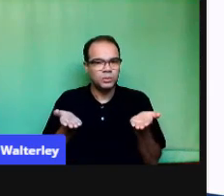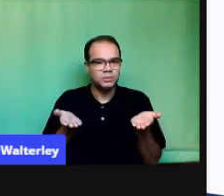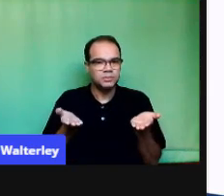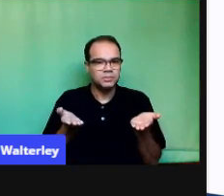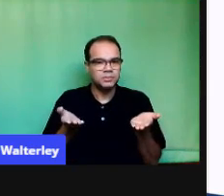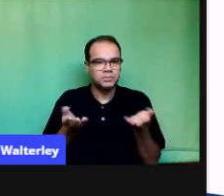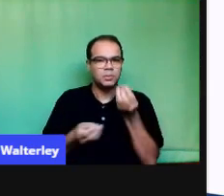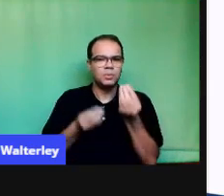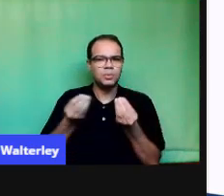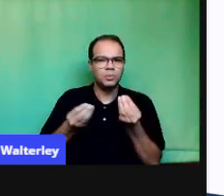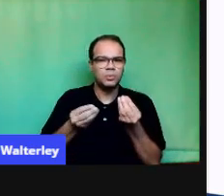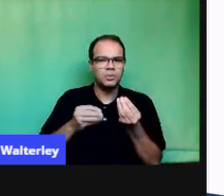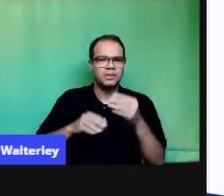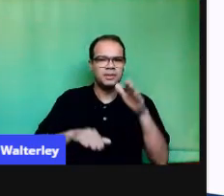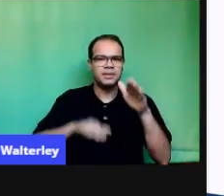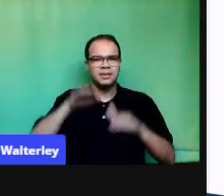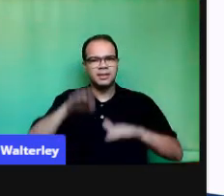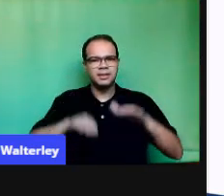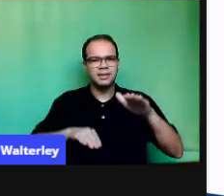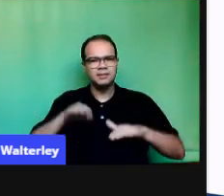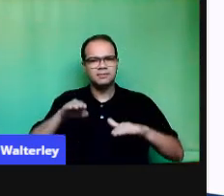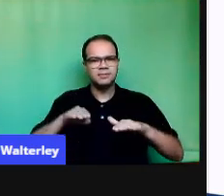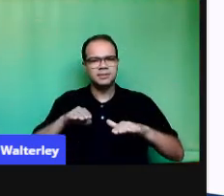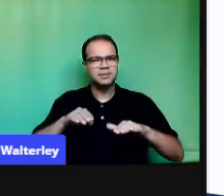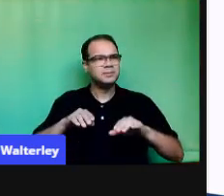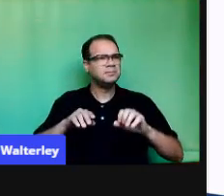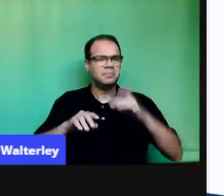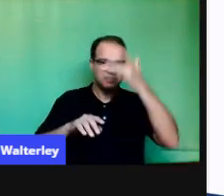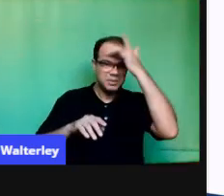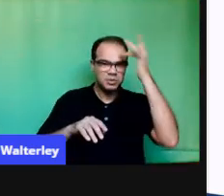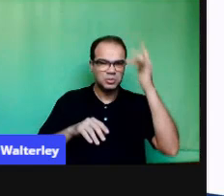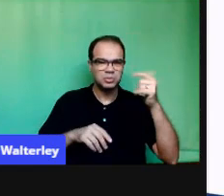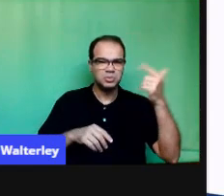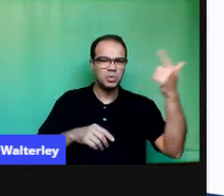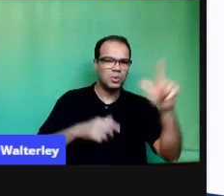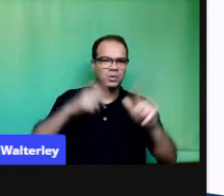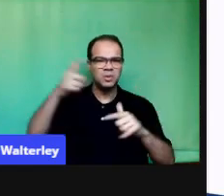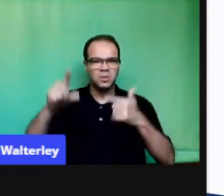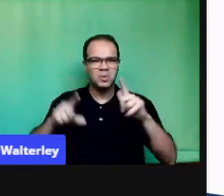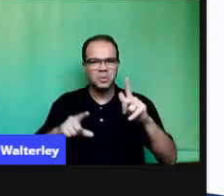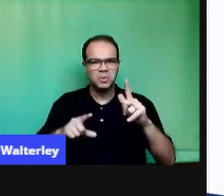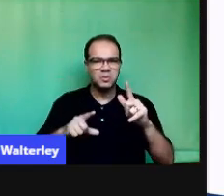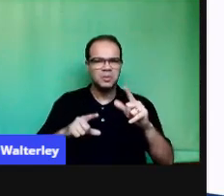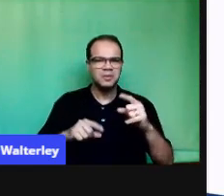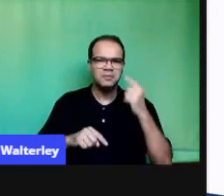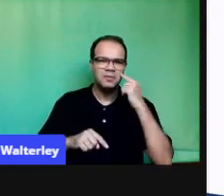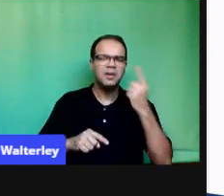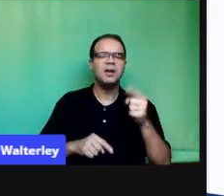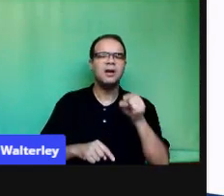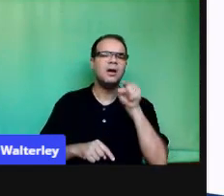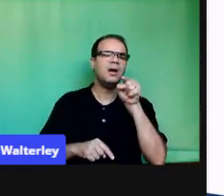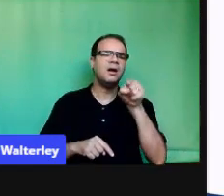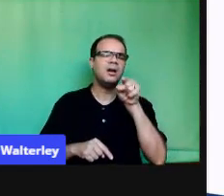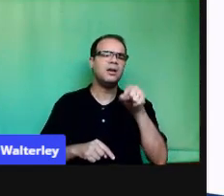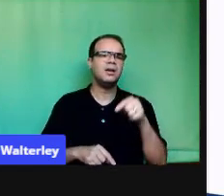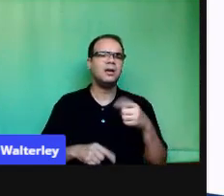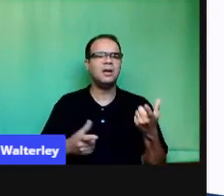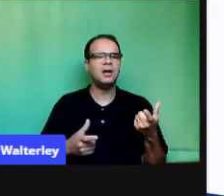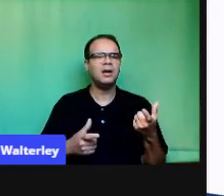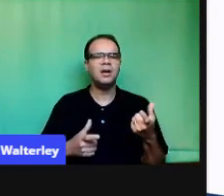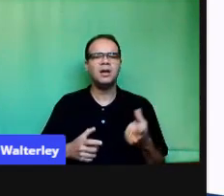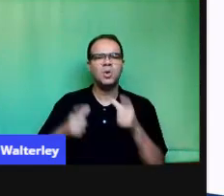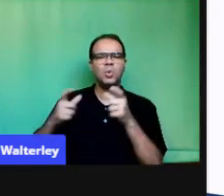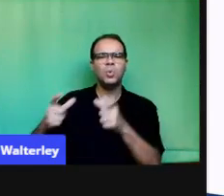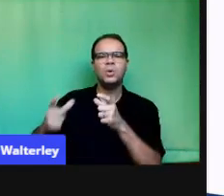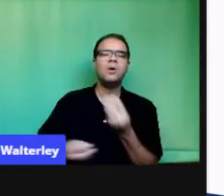se relaciona com esses indivíduos e como os animais se sentem diante do que nós oferecemos de espaço e de ambiente para